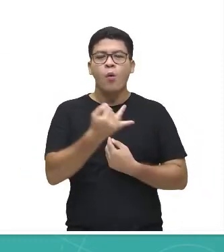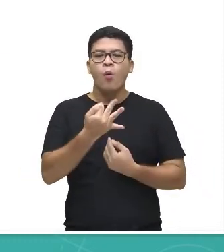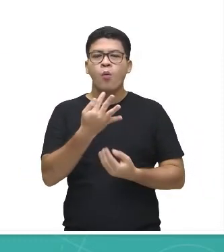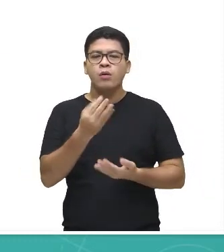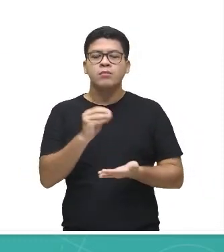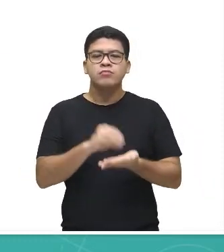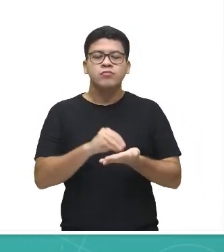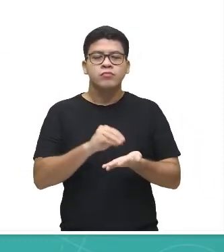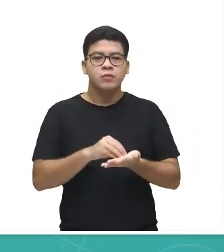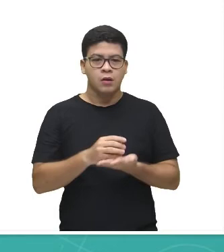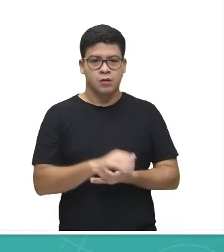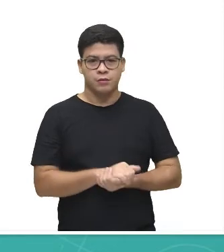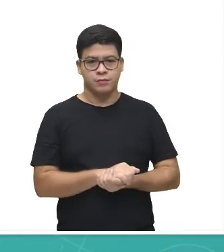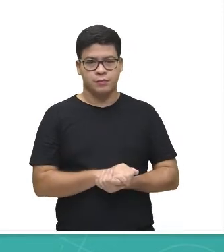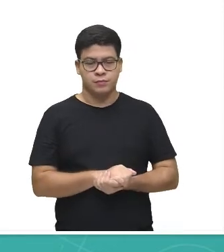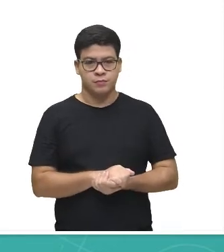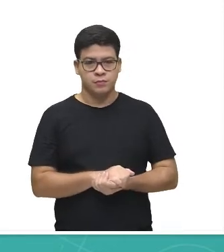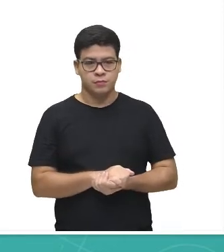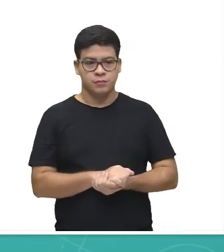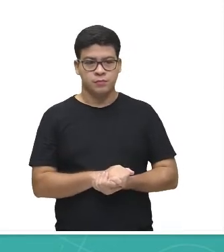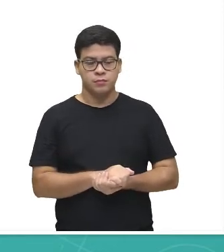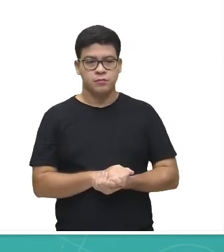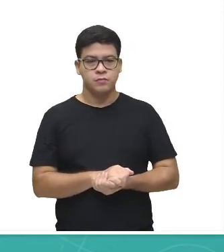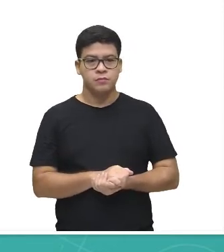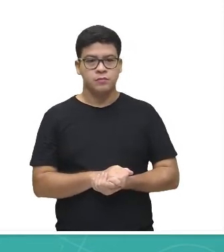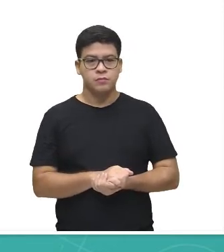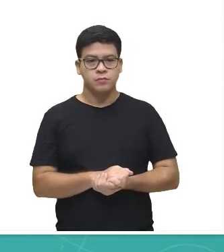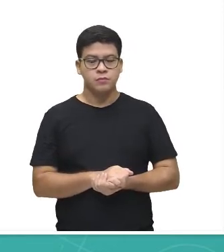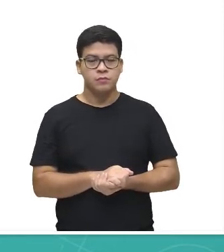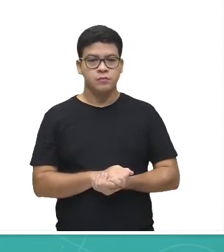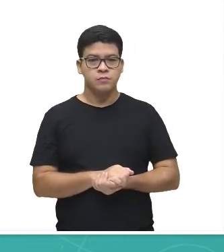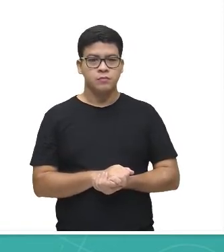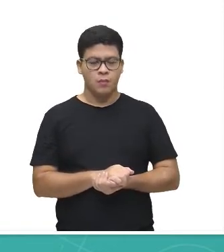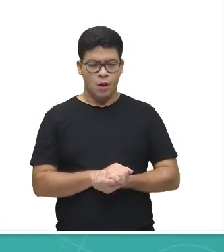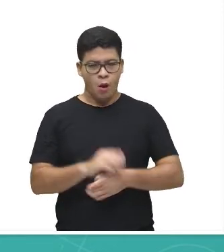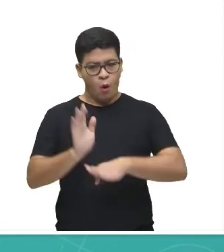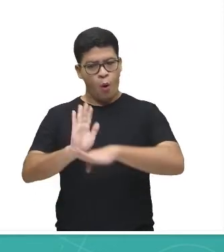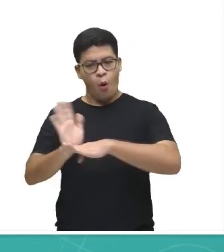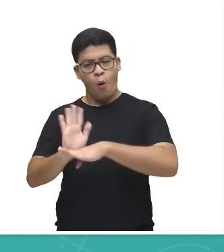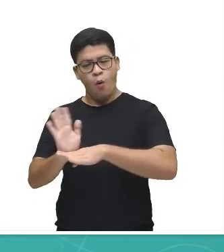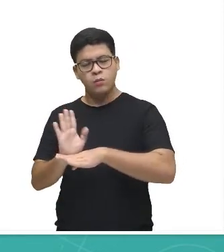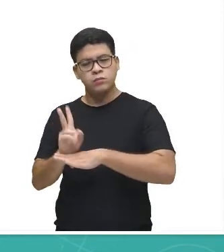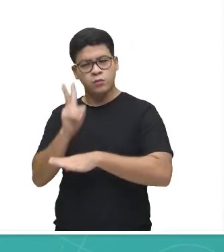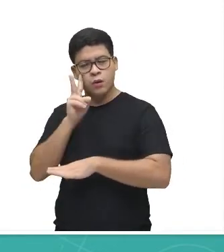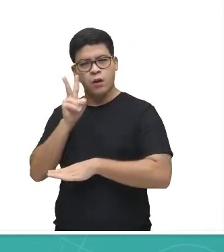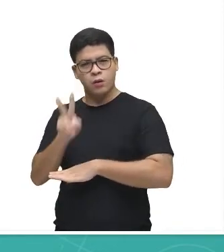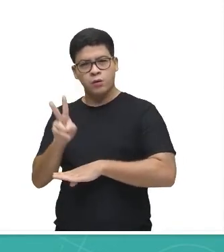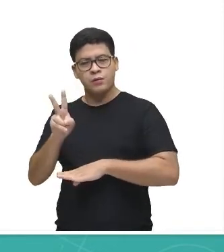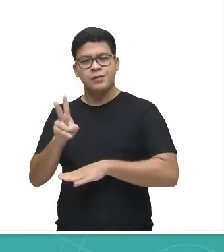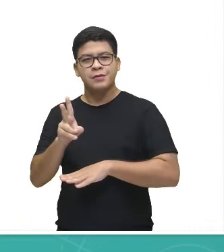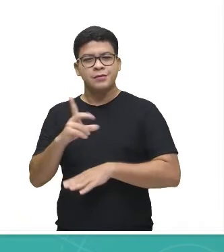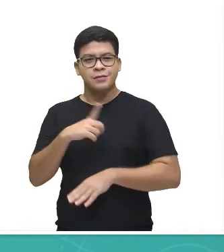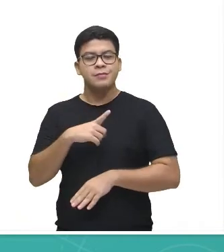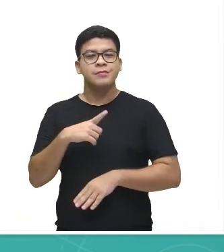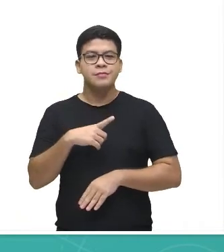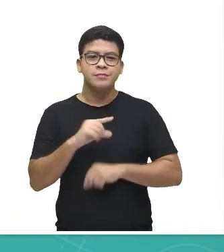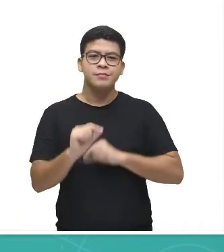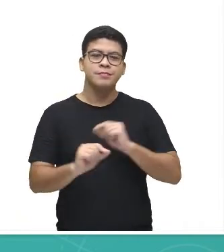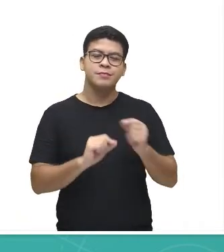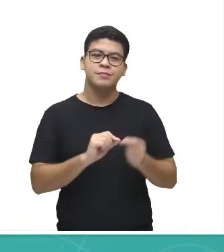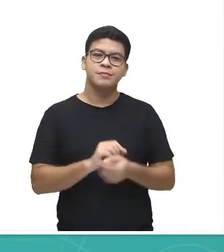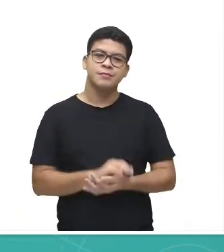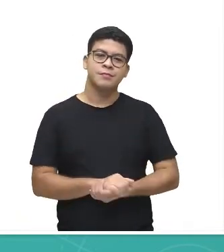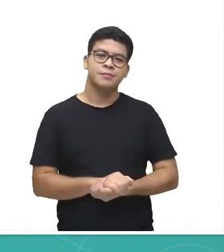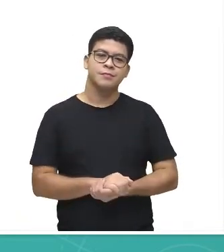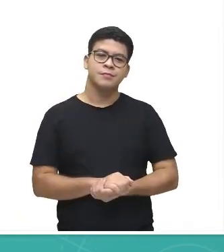resolve esse probleminha? Tá? Muito simples, eu vou mostrar um videozinho para você, para a gente ilustrar melhor essa situação. Dá uma olhadinha.